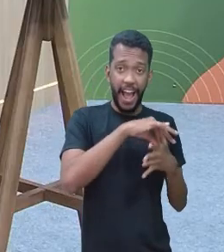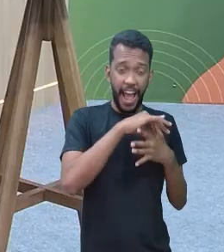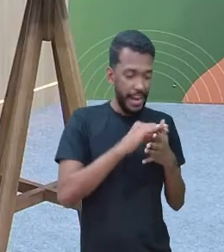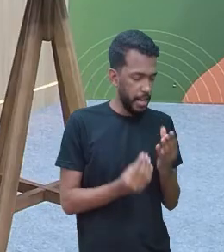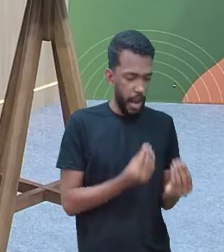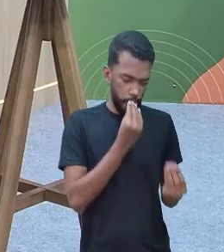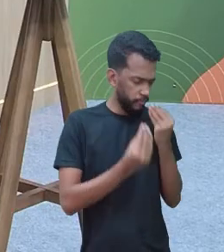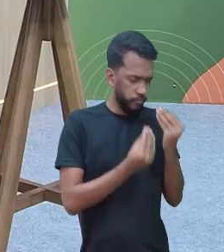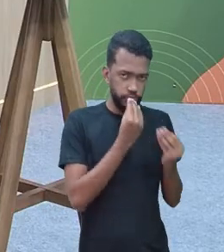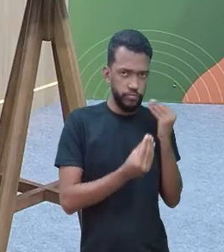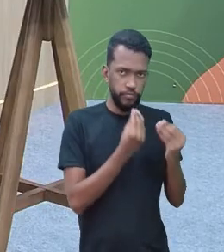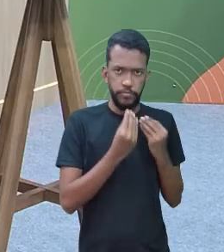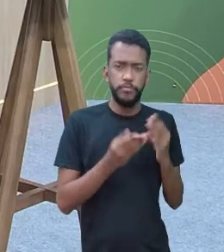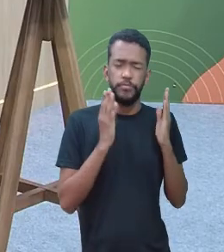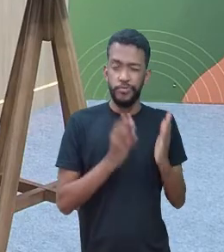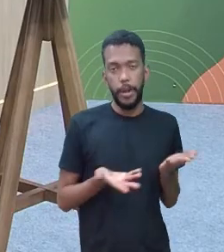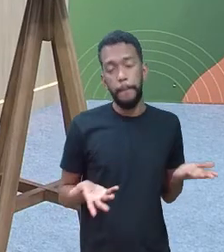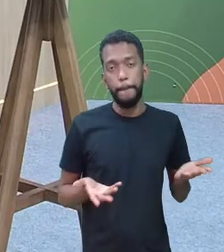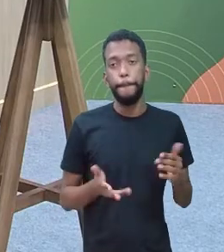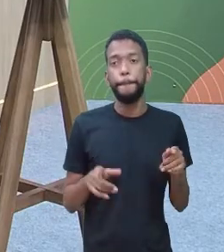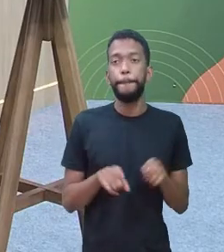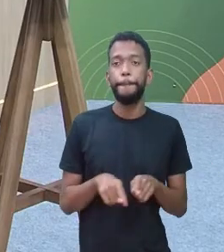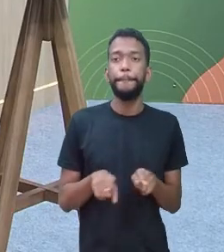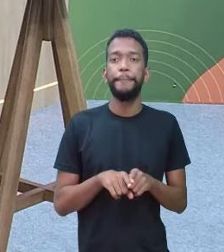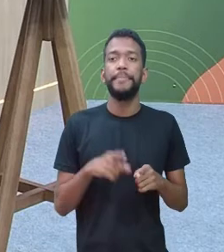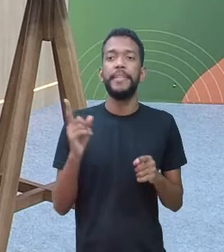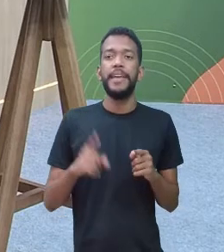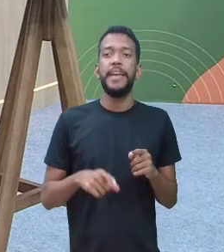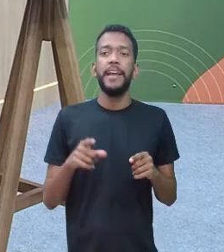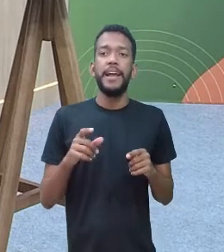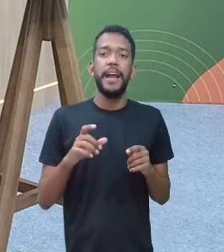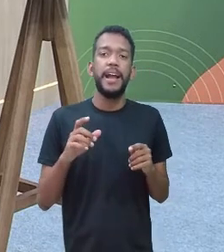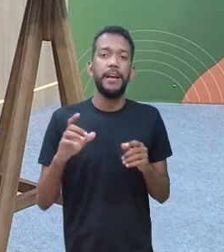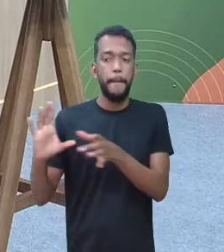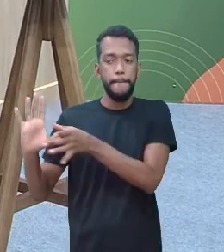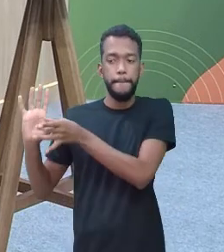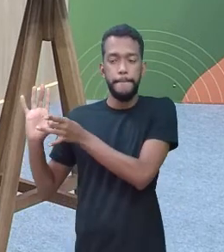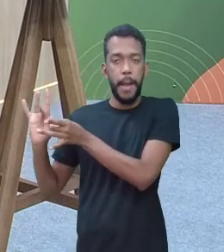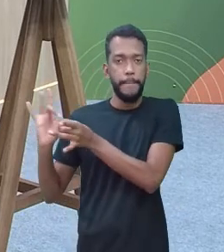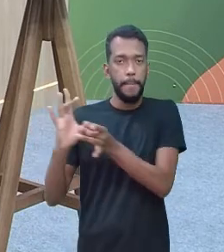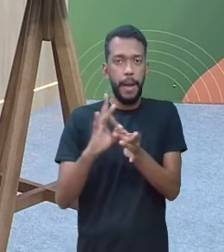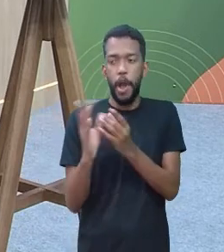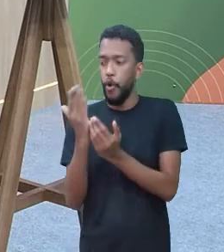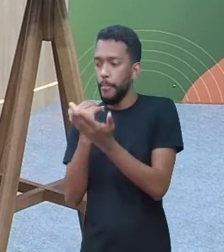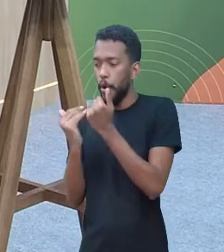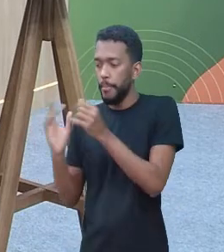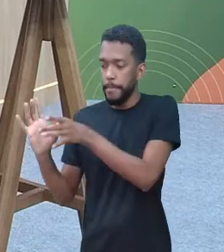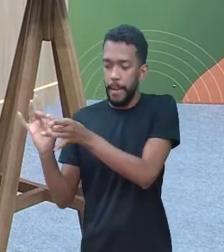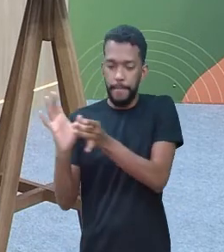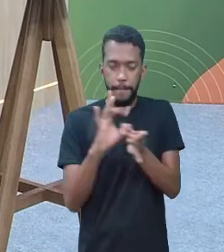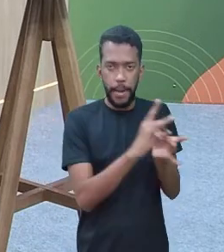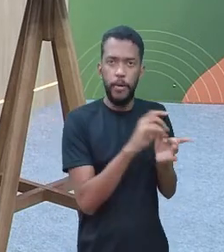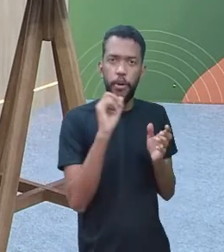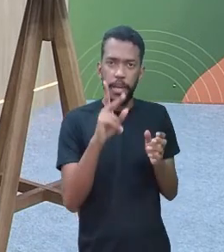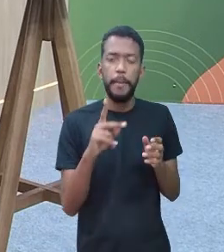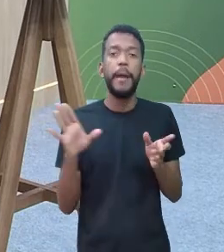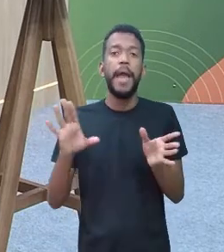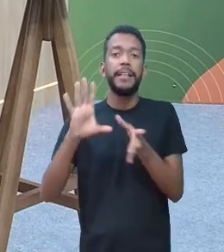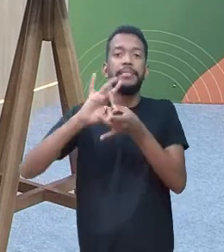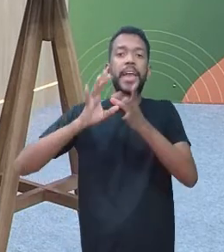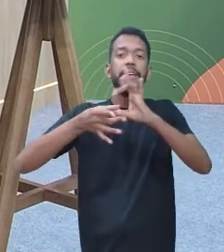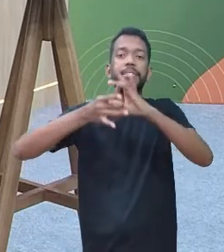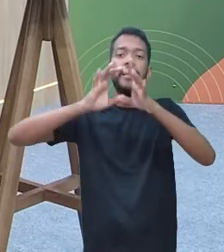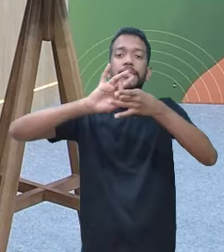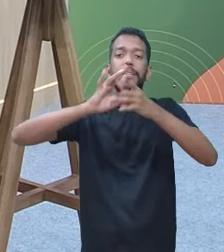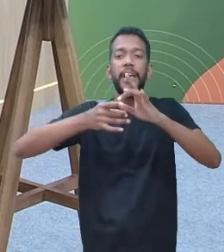daquela árvore. As cadeias alimentares são lineares. Isso, pessoal, são lineares. E as teias? As teias